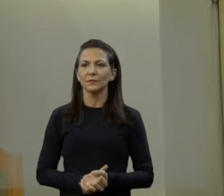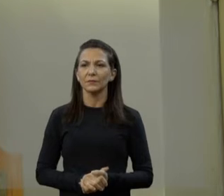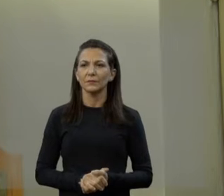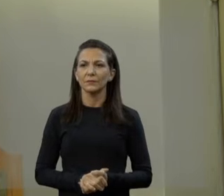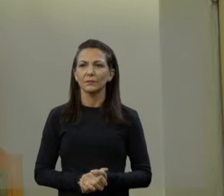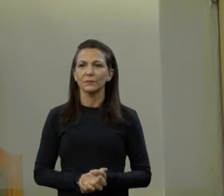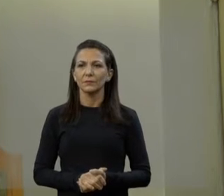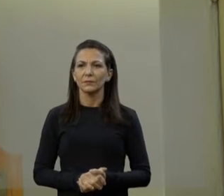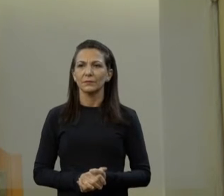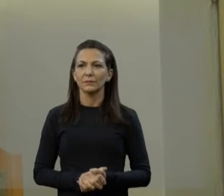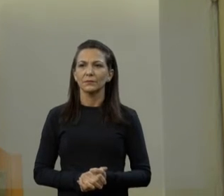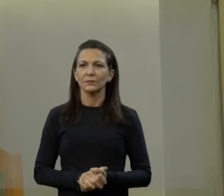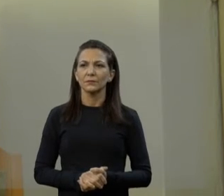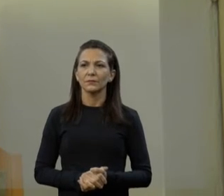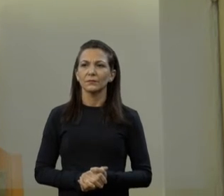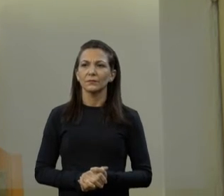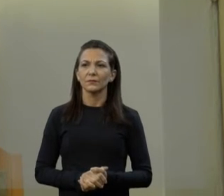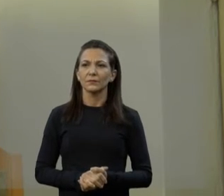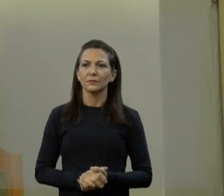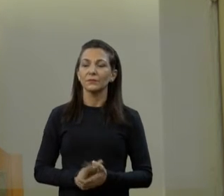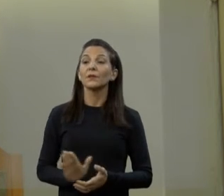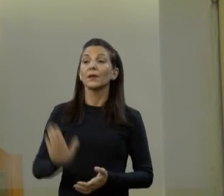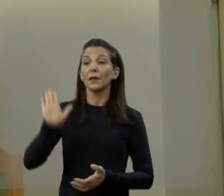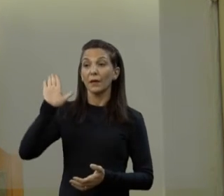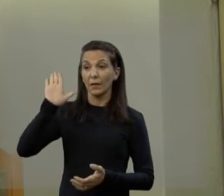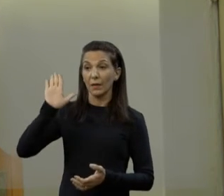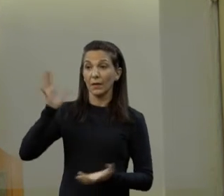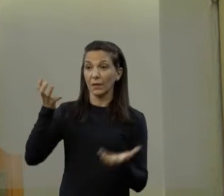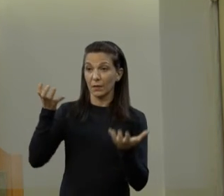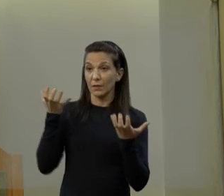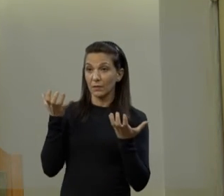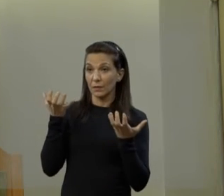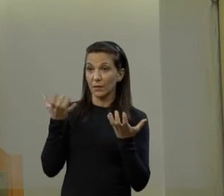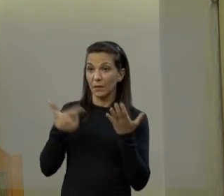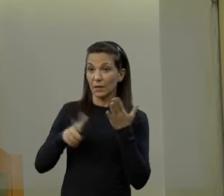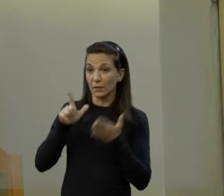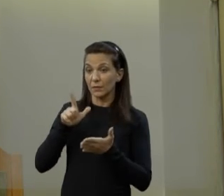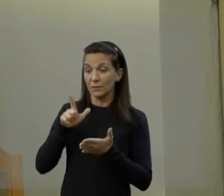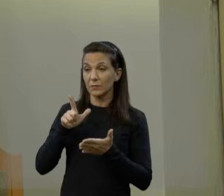o teste vereadora quer uma parte antes de iniciar